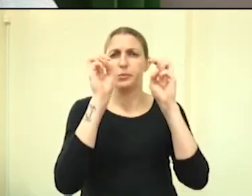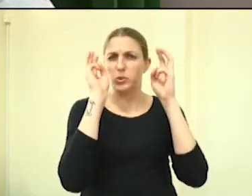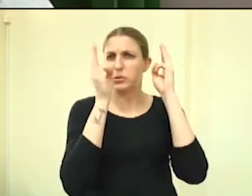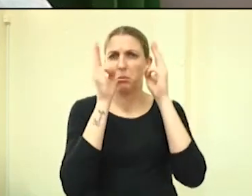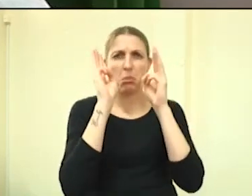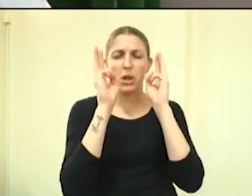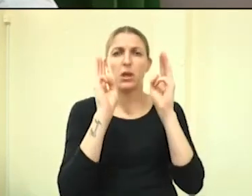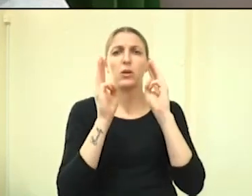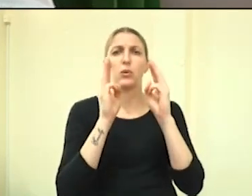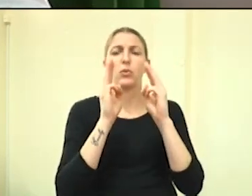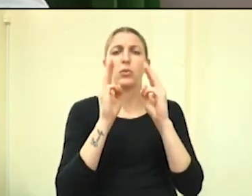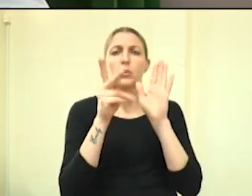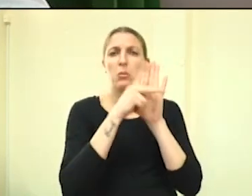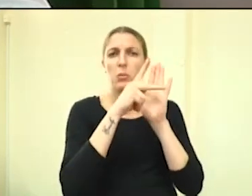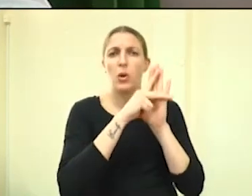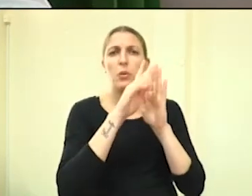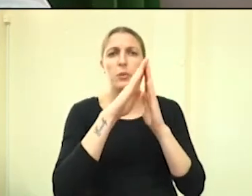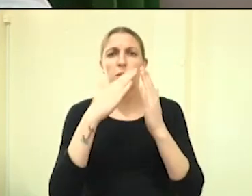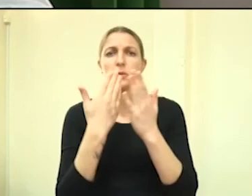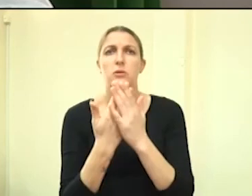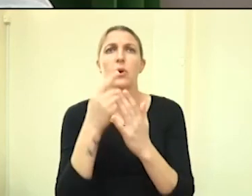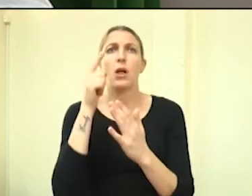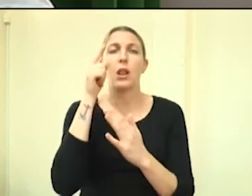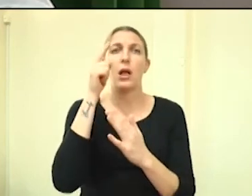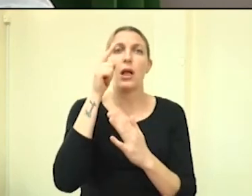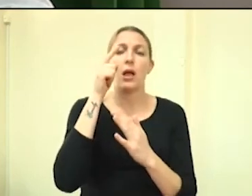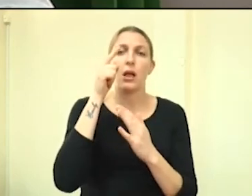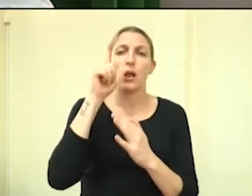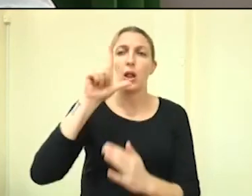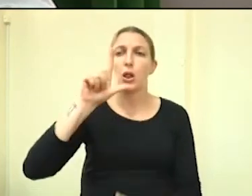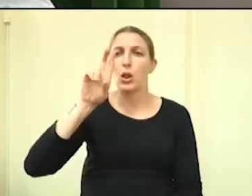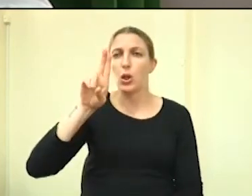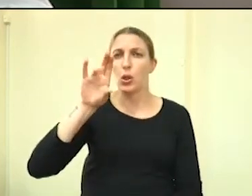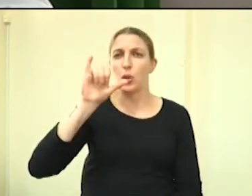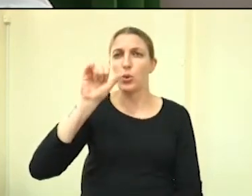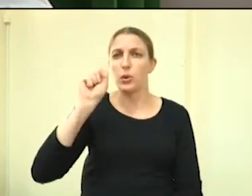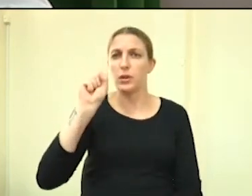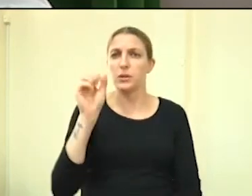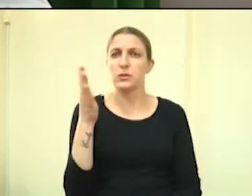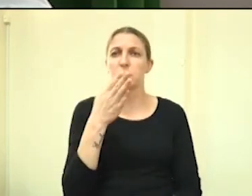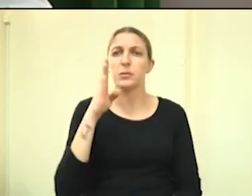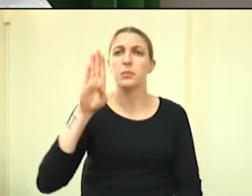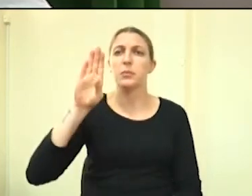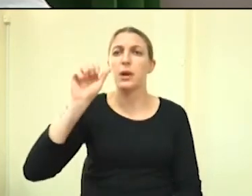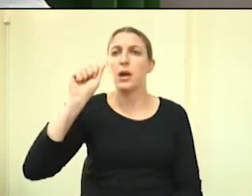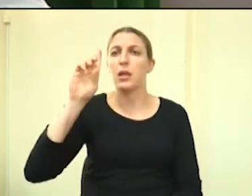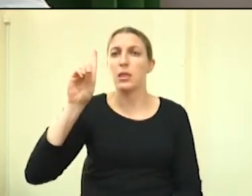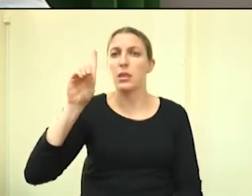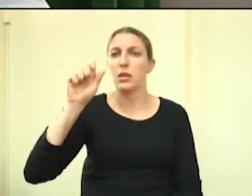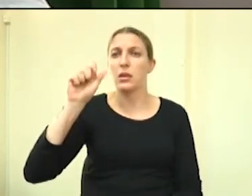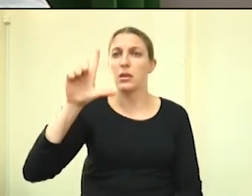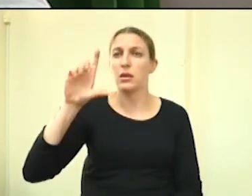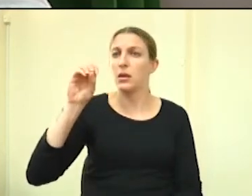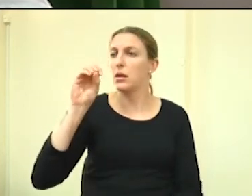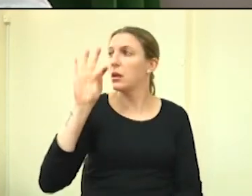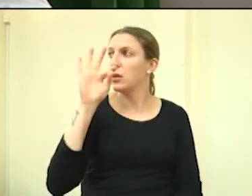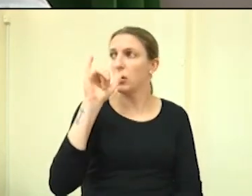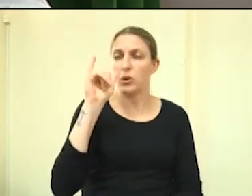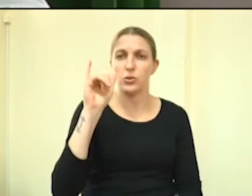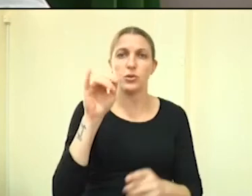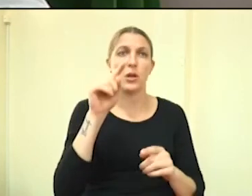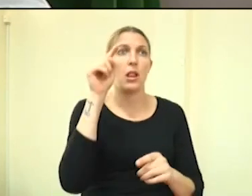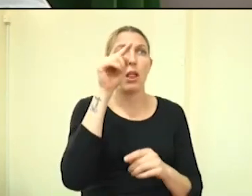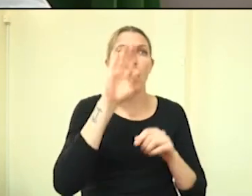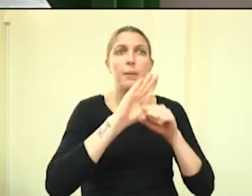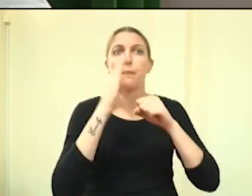tivemos, junto com o vereador Claudemir Araújo, lá no bairro Atlântico, solicitado pela comunidade, pelos